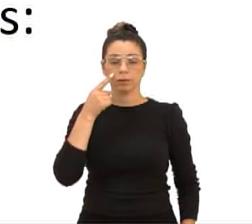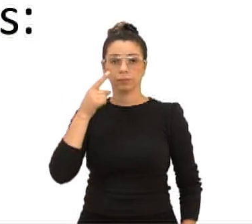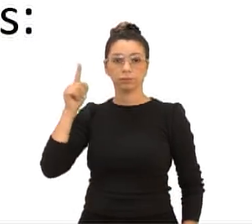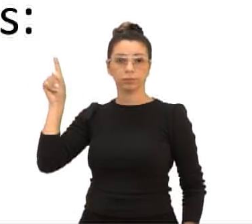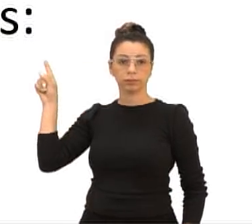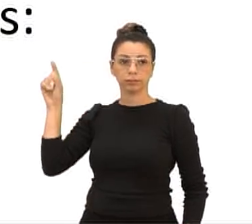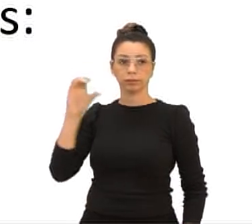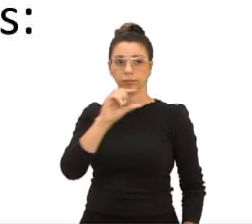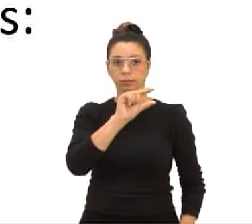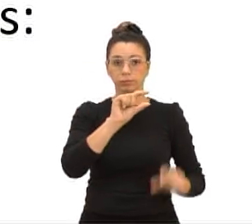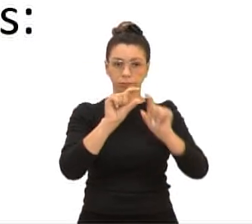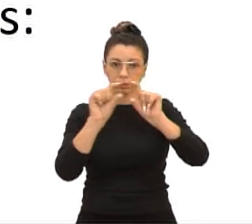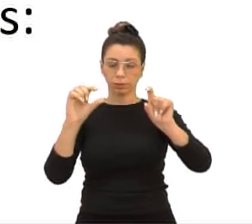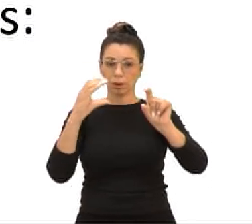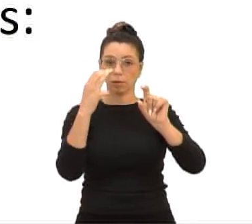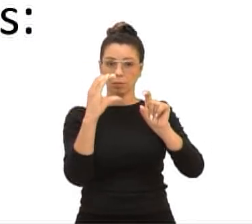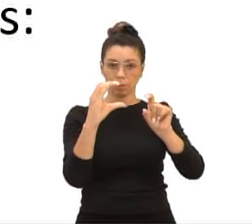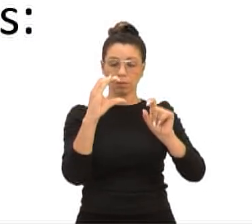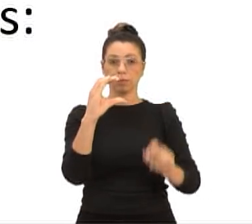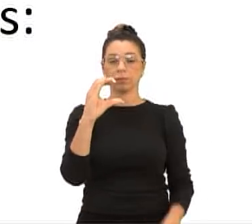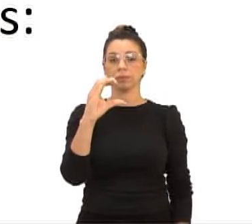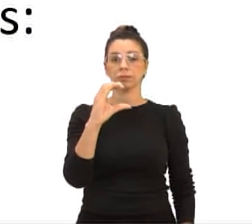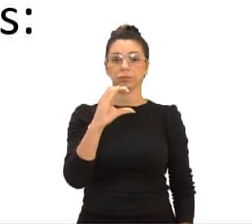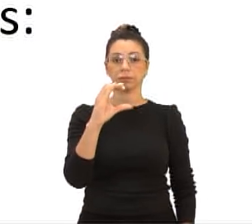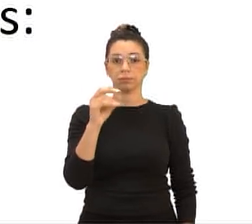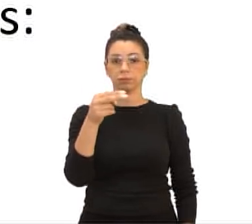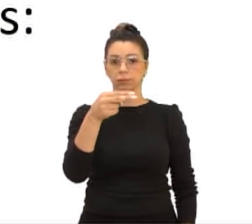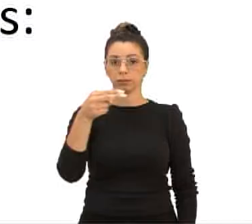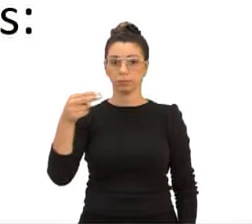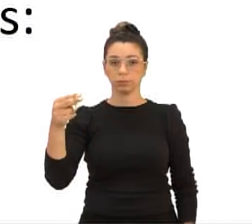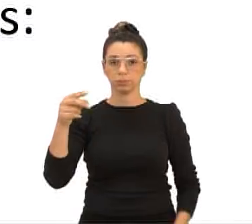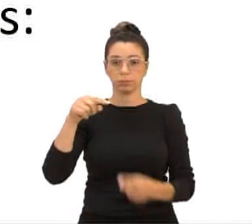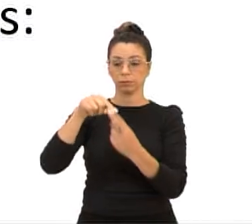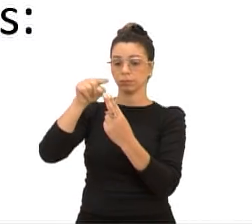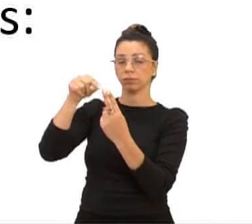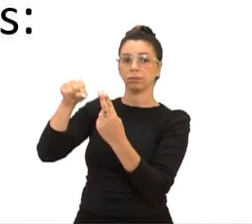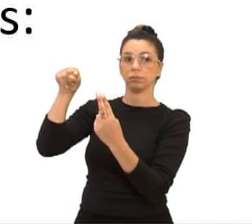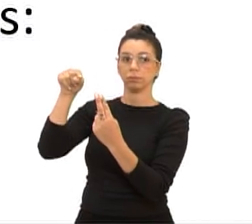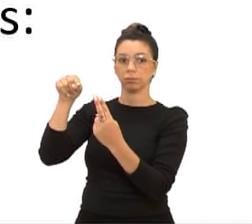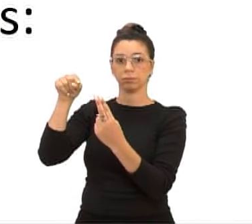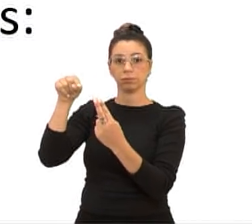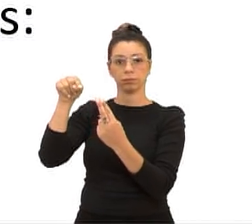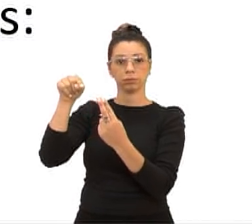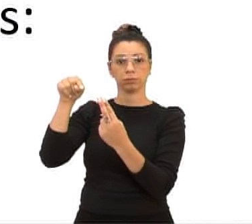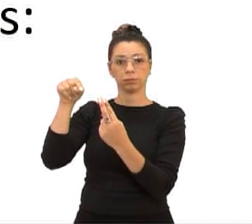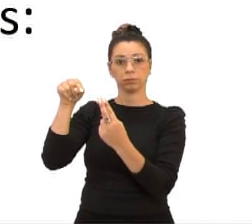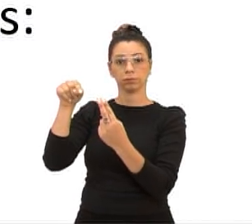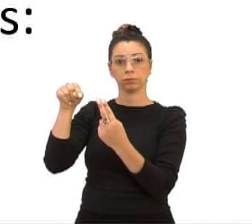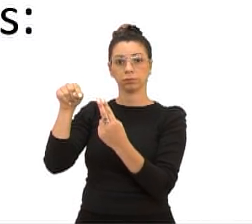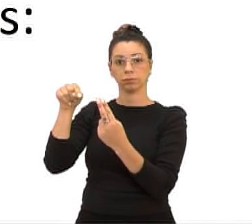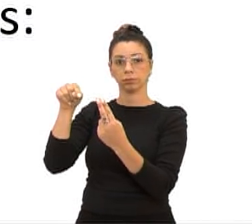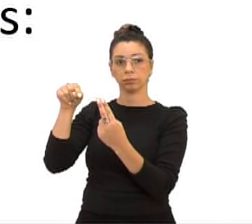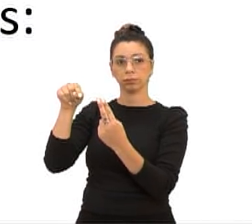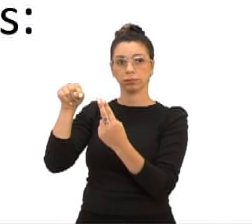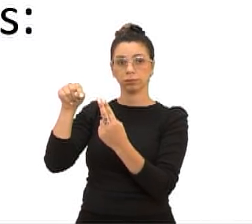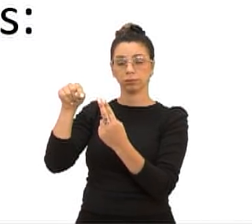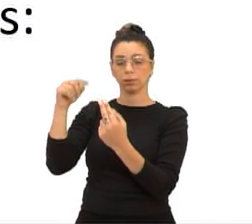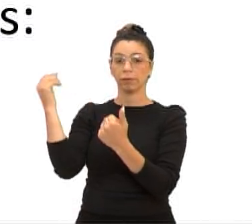relação aqui, ó. Comprimento da circunferência é igual ao valor de π, que nós vamos substituir por